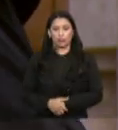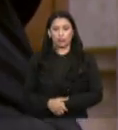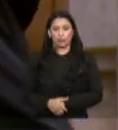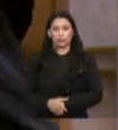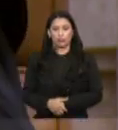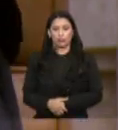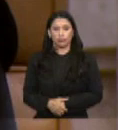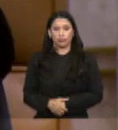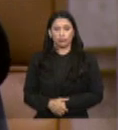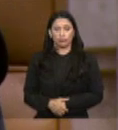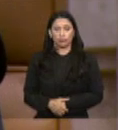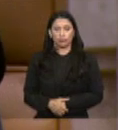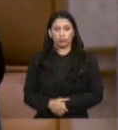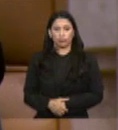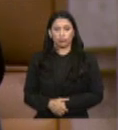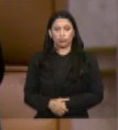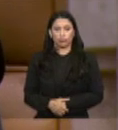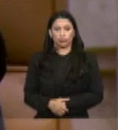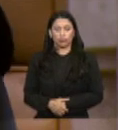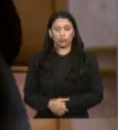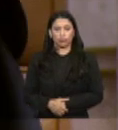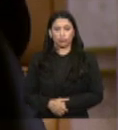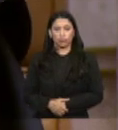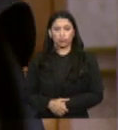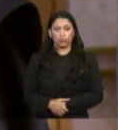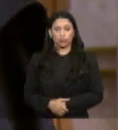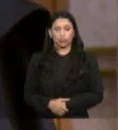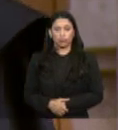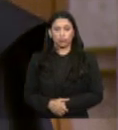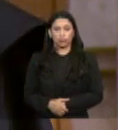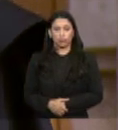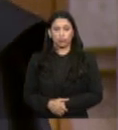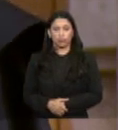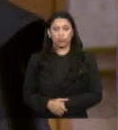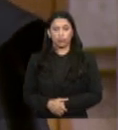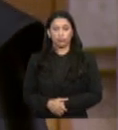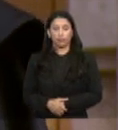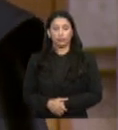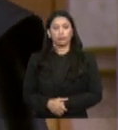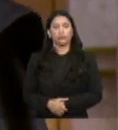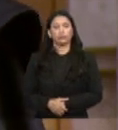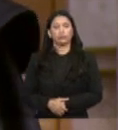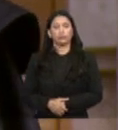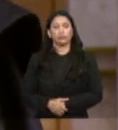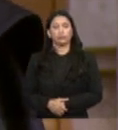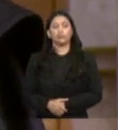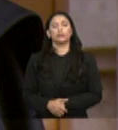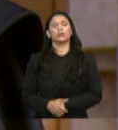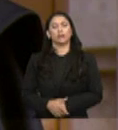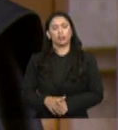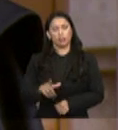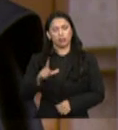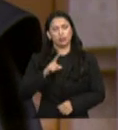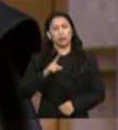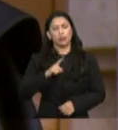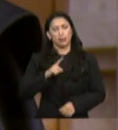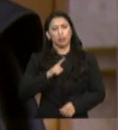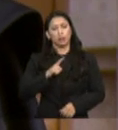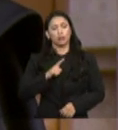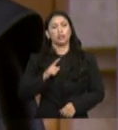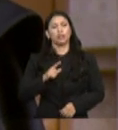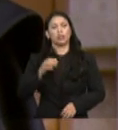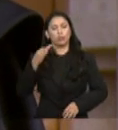ela bebe copo d'água e quando se considera que a magistratura Suprema este Supremo Tribunal